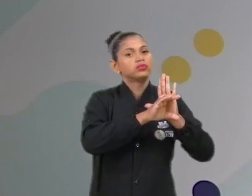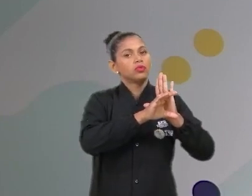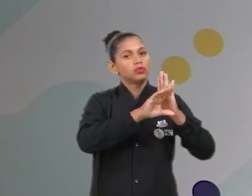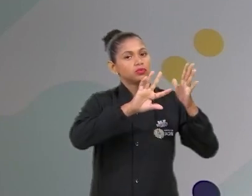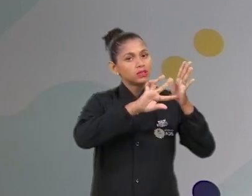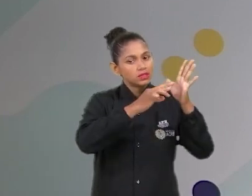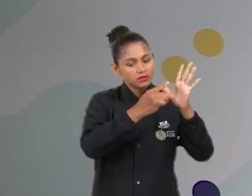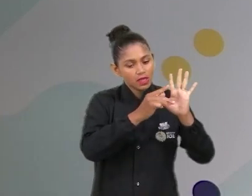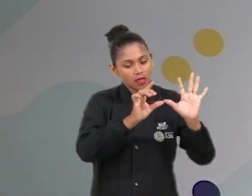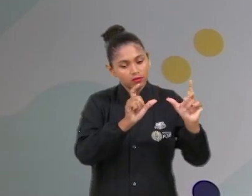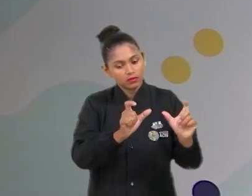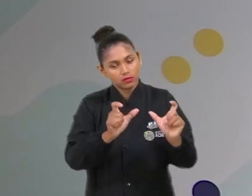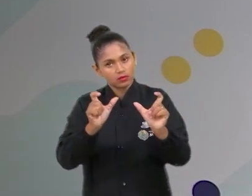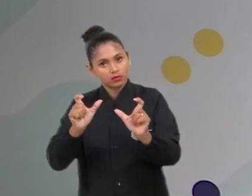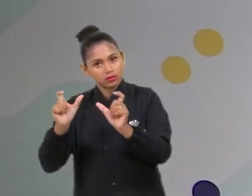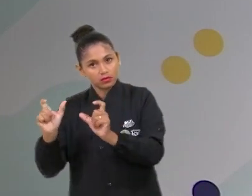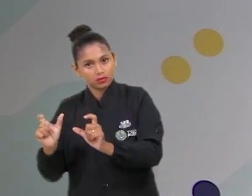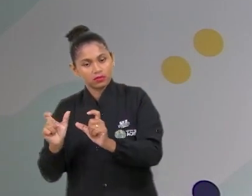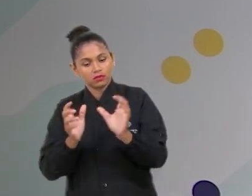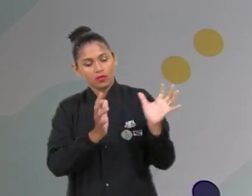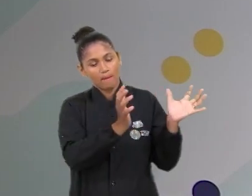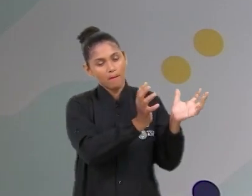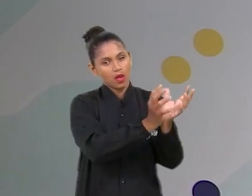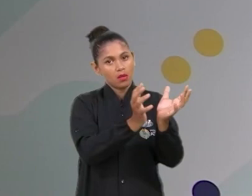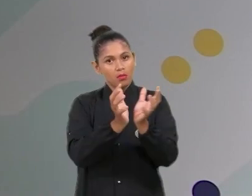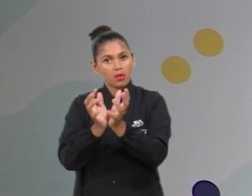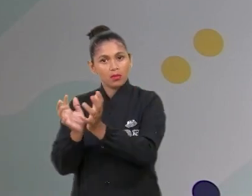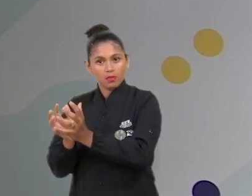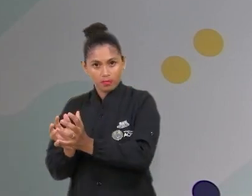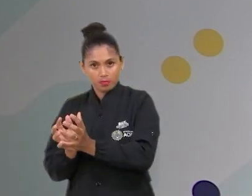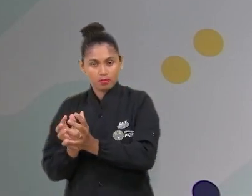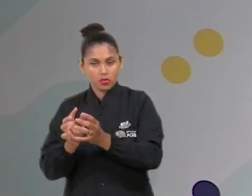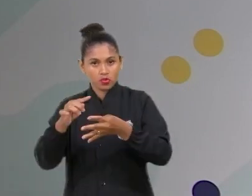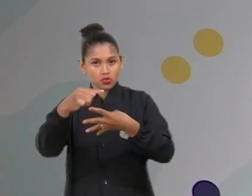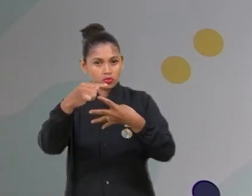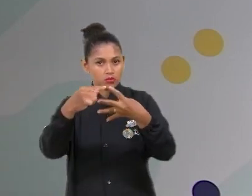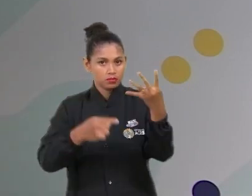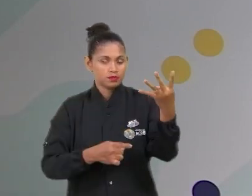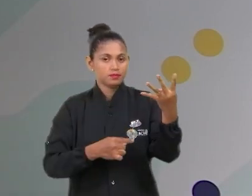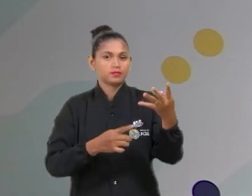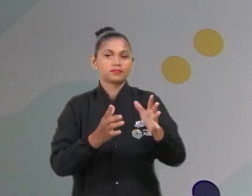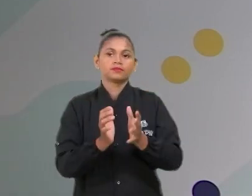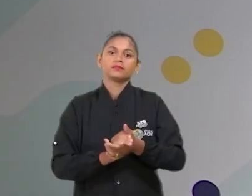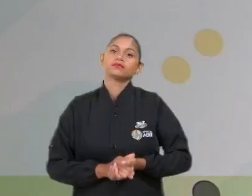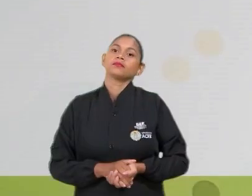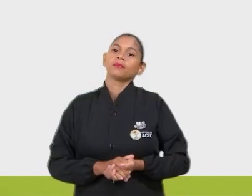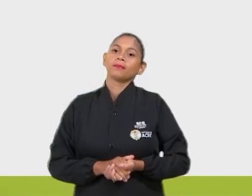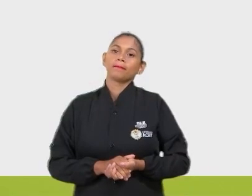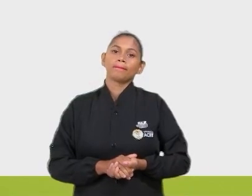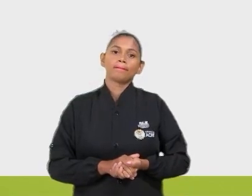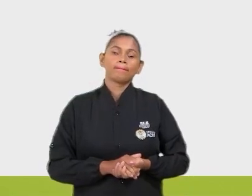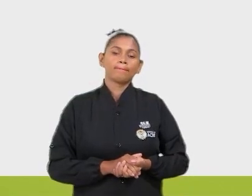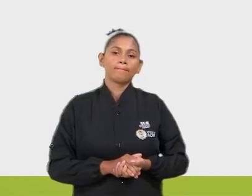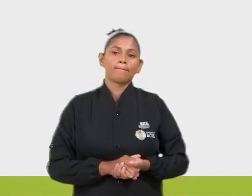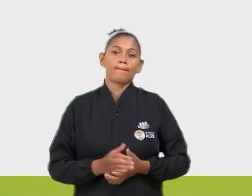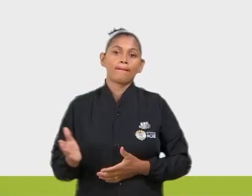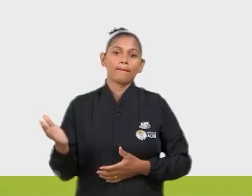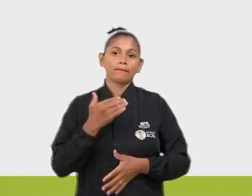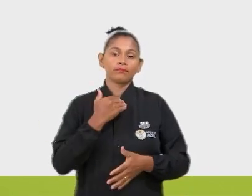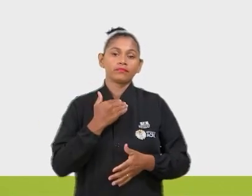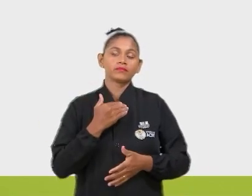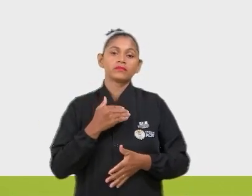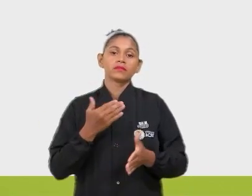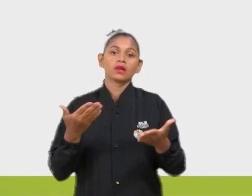qual a gente viu até agora, tá? Os 4 grupos. Vamos agora para a resolução de